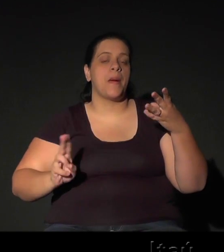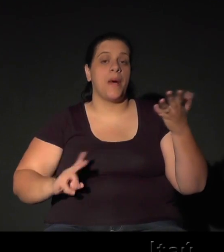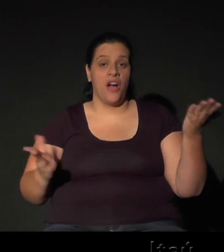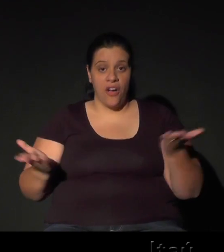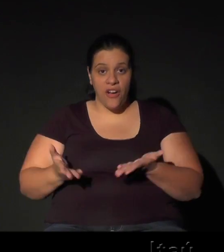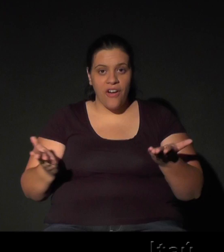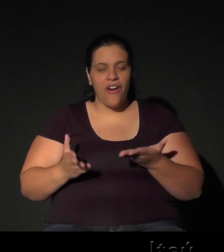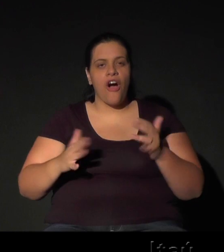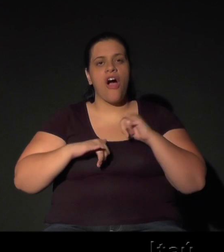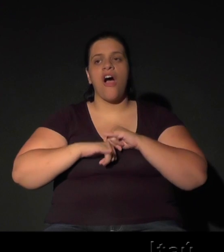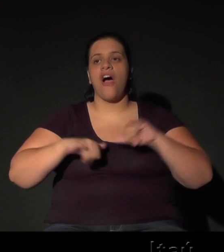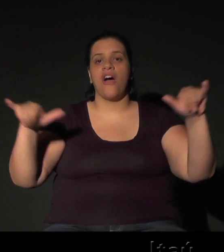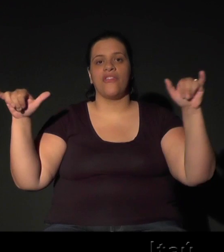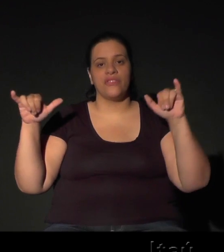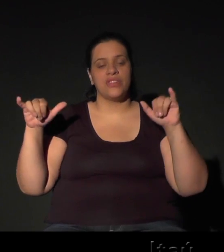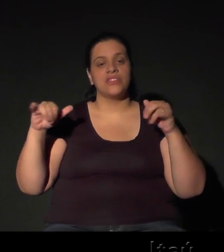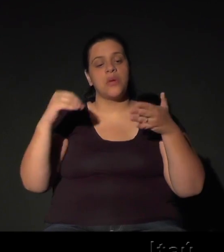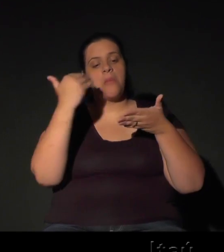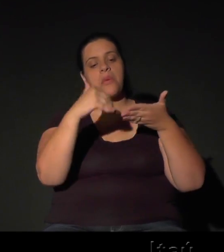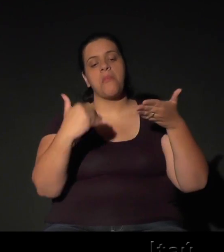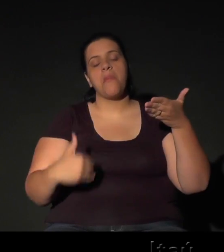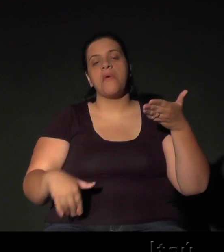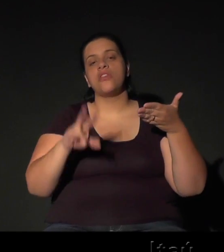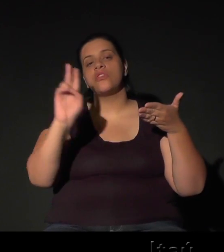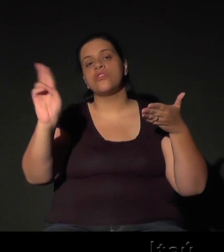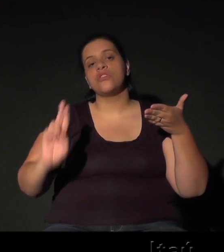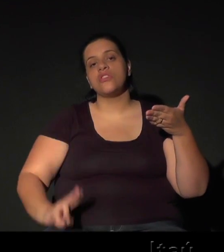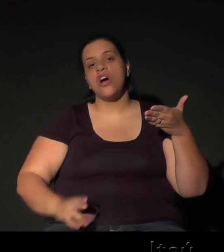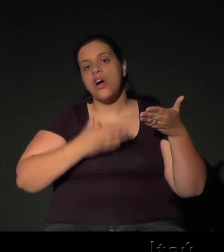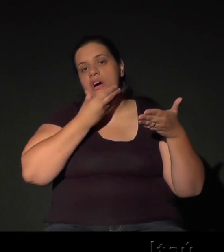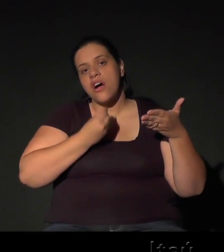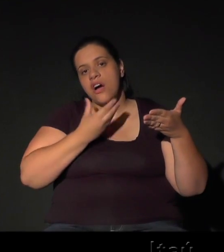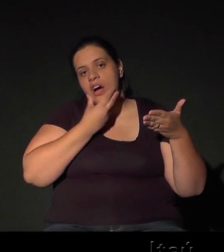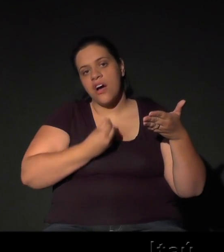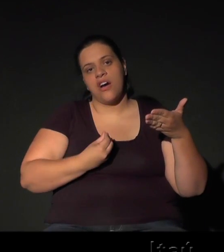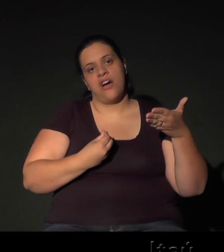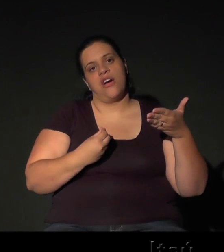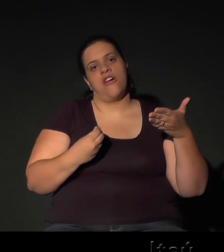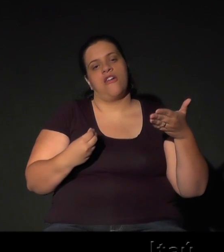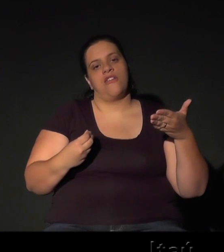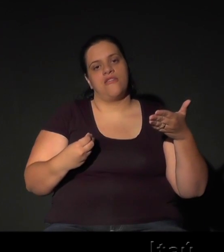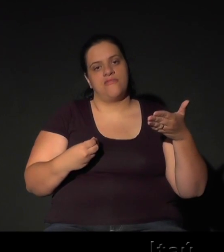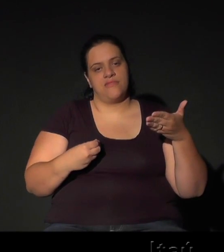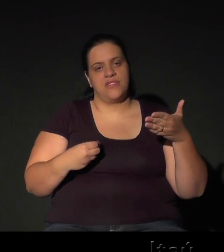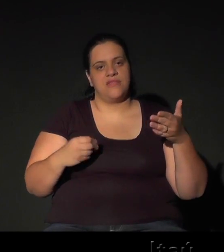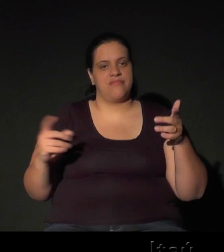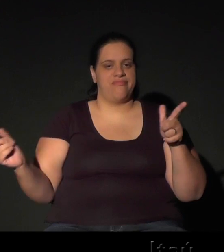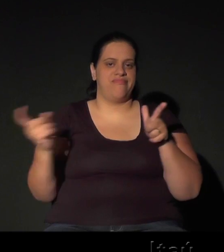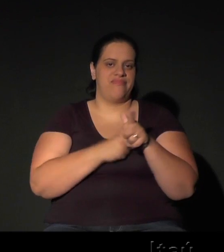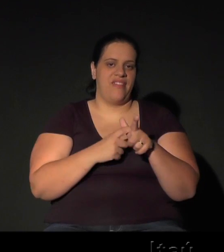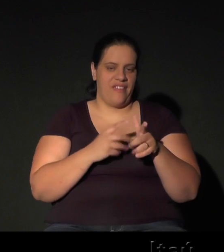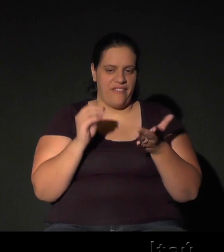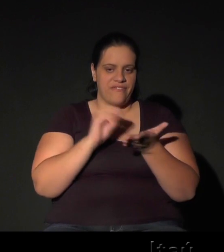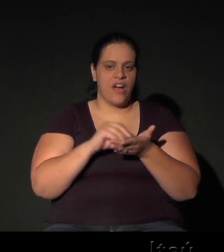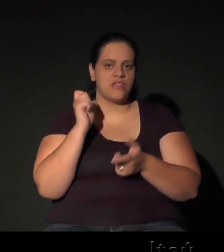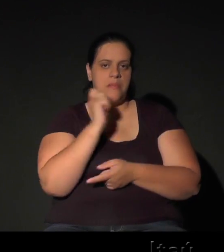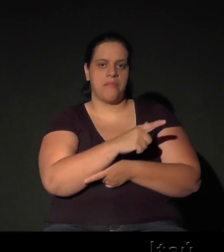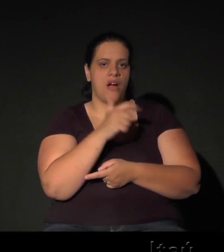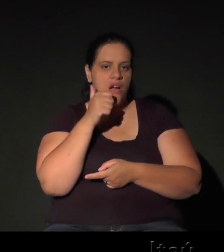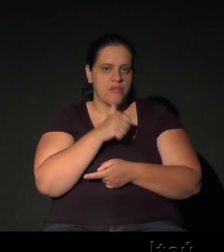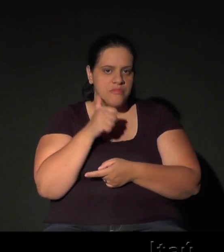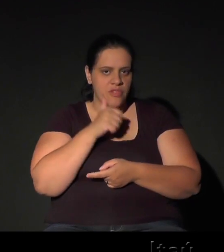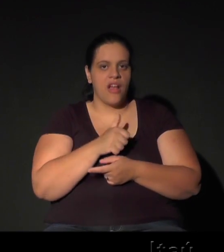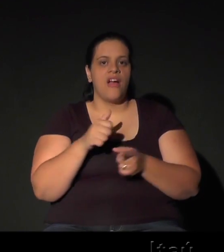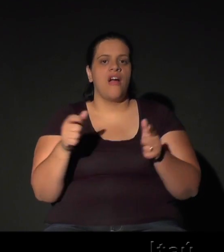hoje a gente vai anunciar a listas dos homens né que estão em dívida com as mulheres